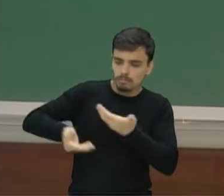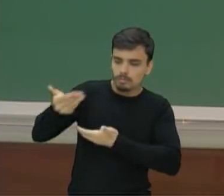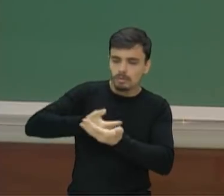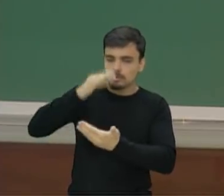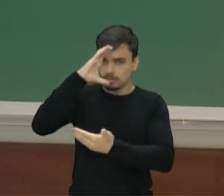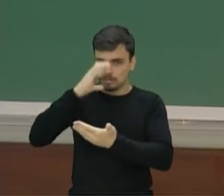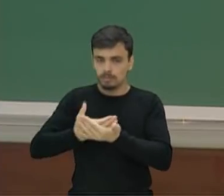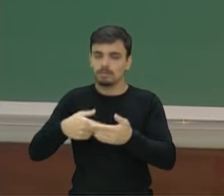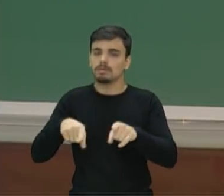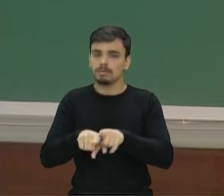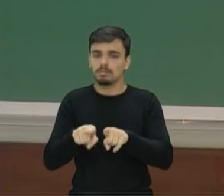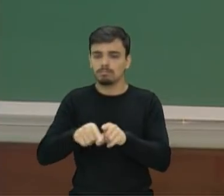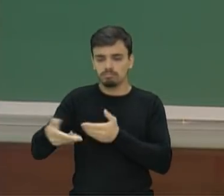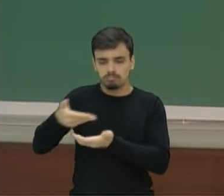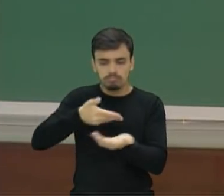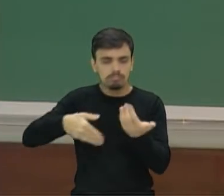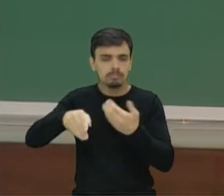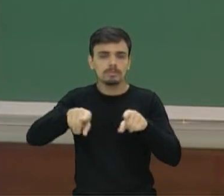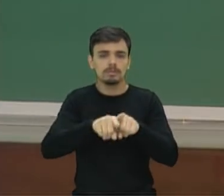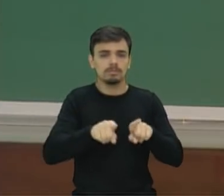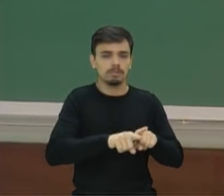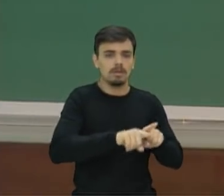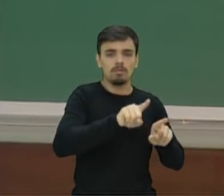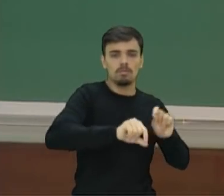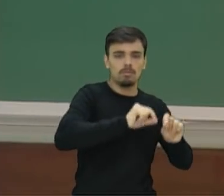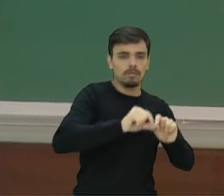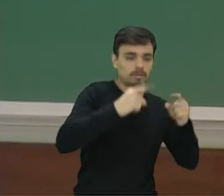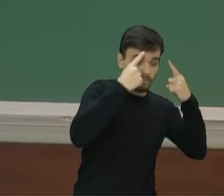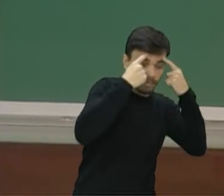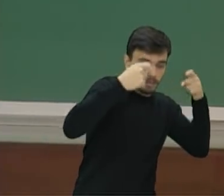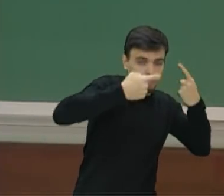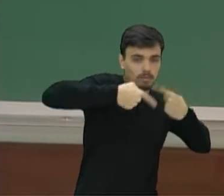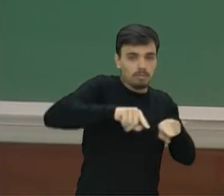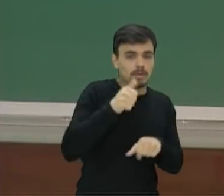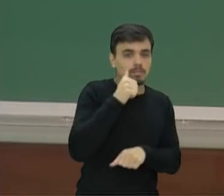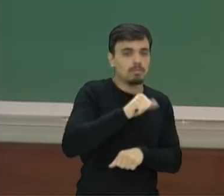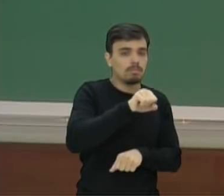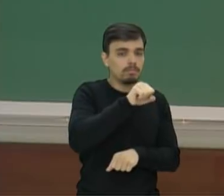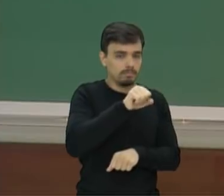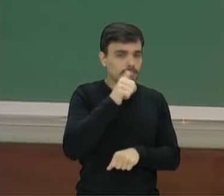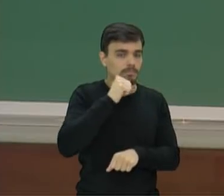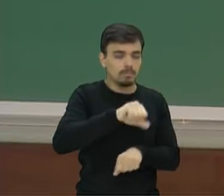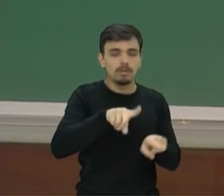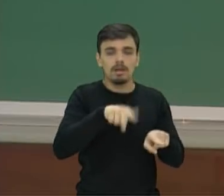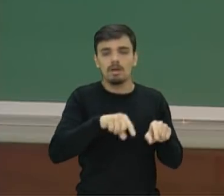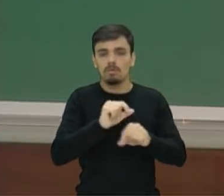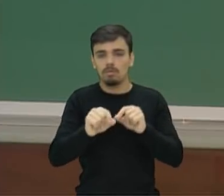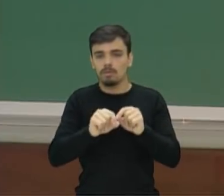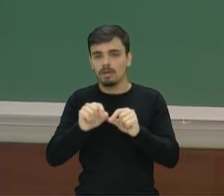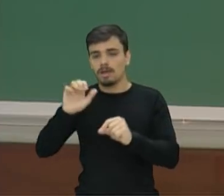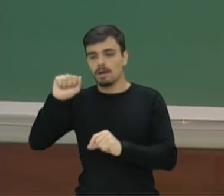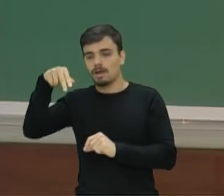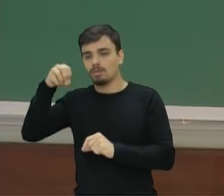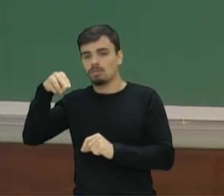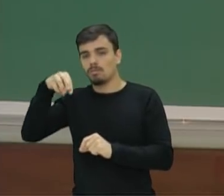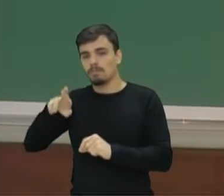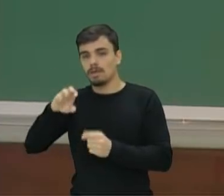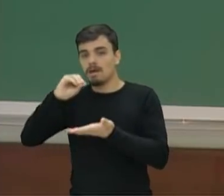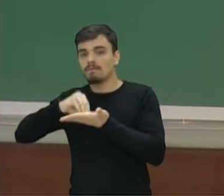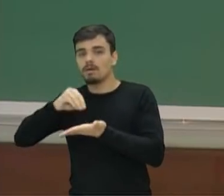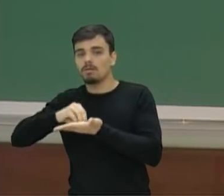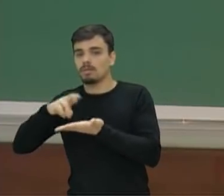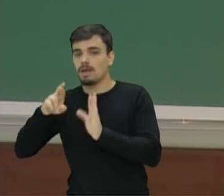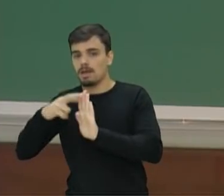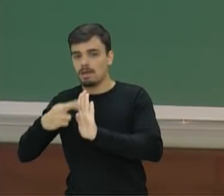ter a integração. E o tema da violência contra a mulher é um exemplo de anomia, quando as regras não são cumpridas. E